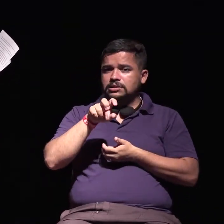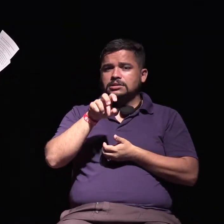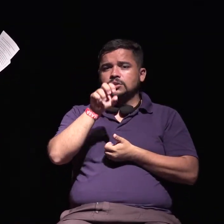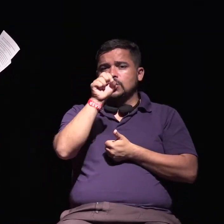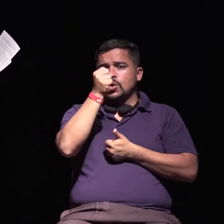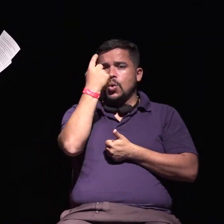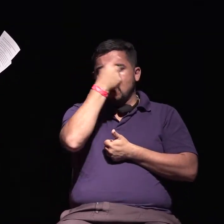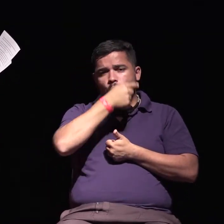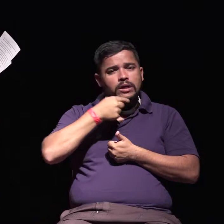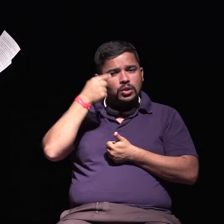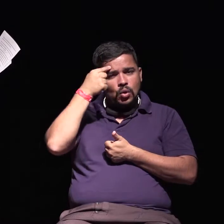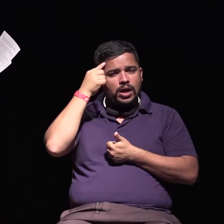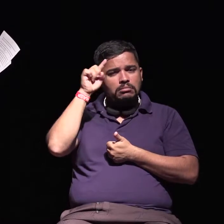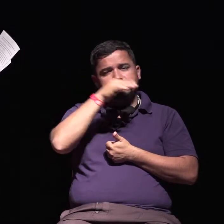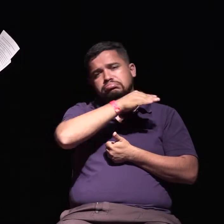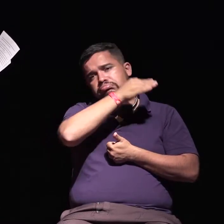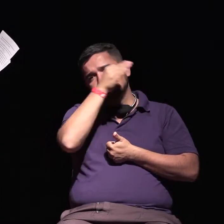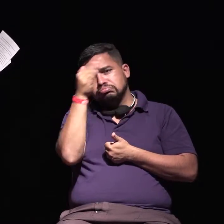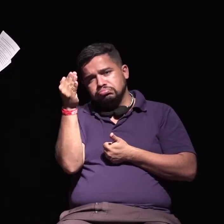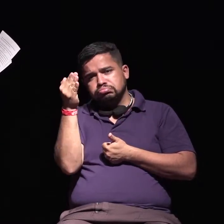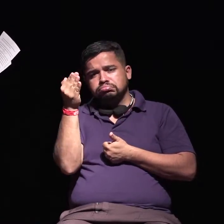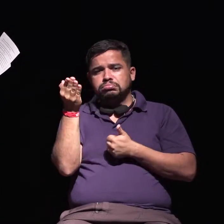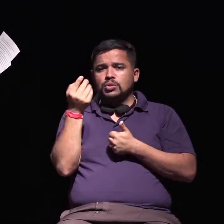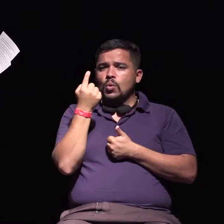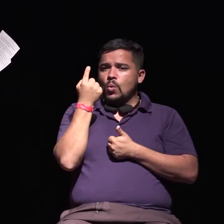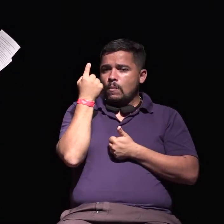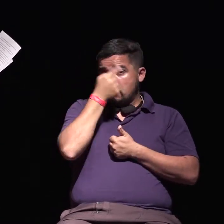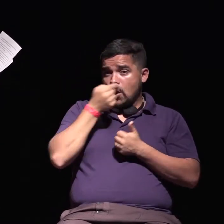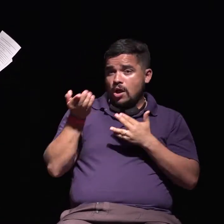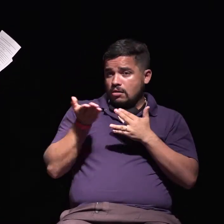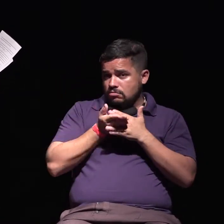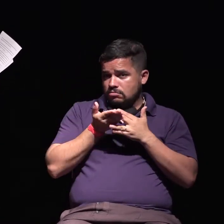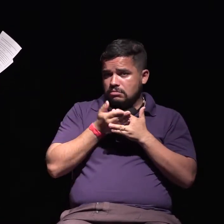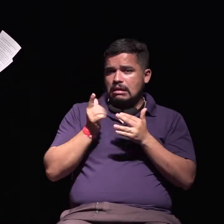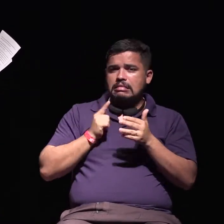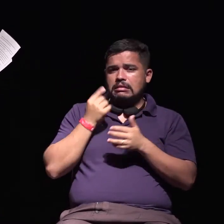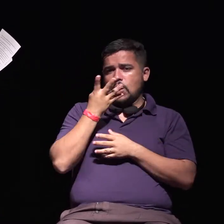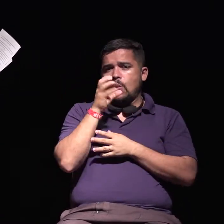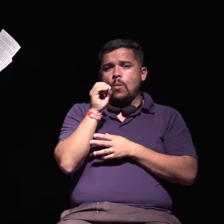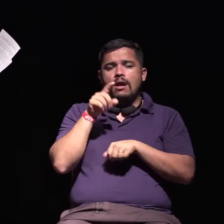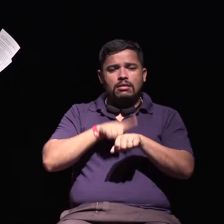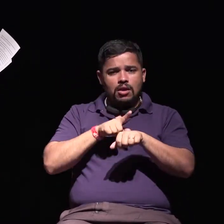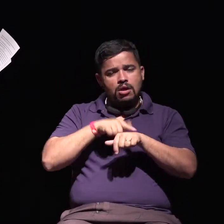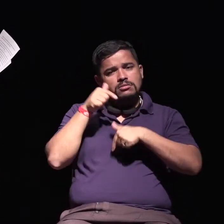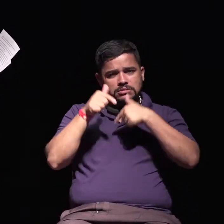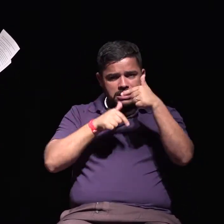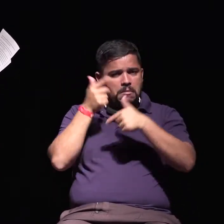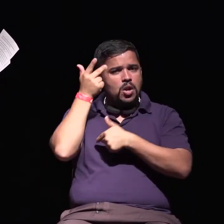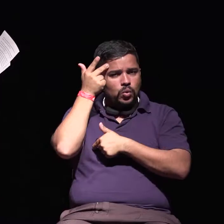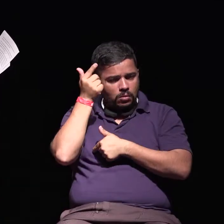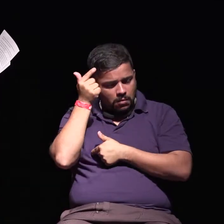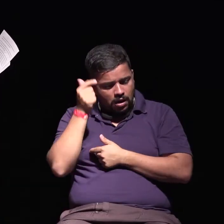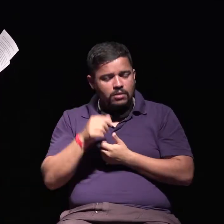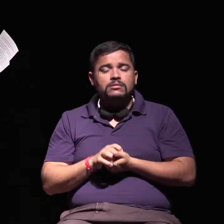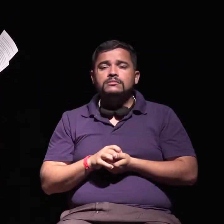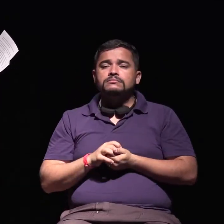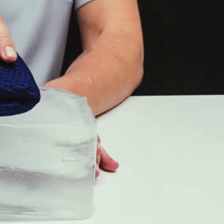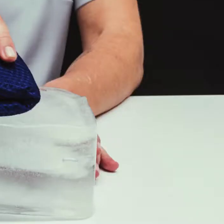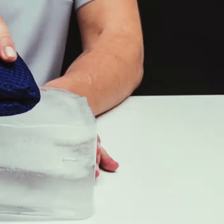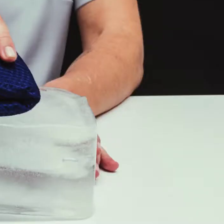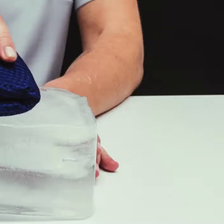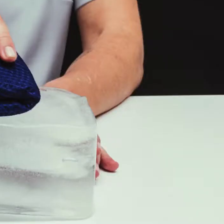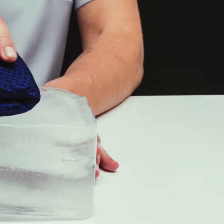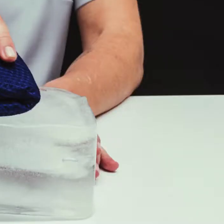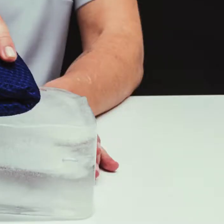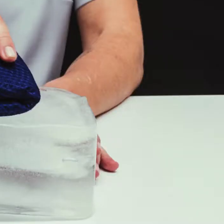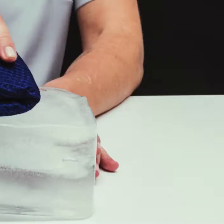8 horas por dia, com um intervalo de 1 hora para o almoço, gerando uma jornada de 40 horas de um trabalho convencional. Todas as ações da